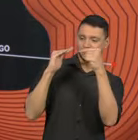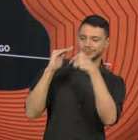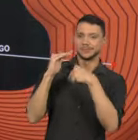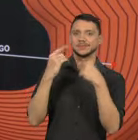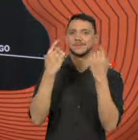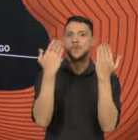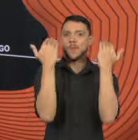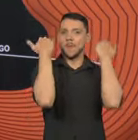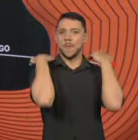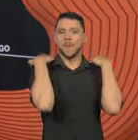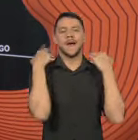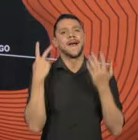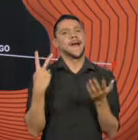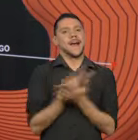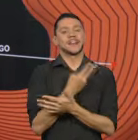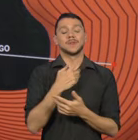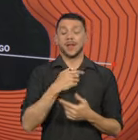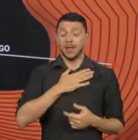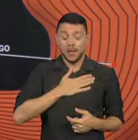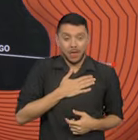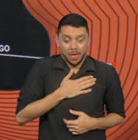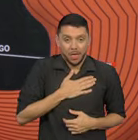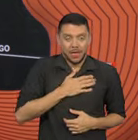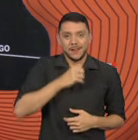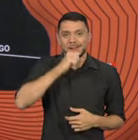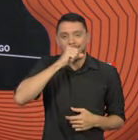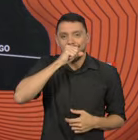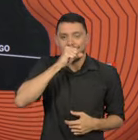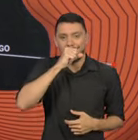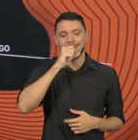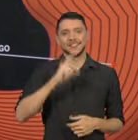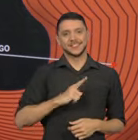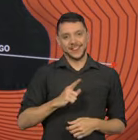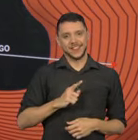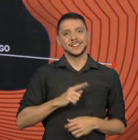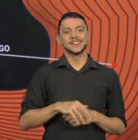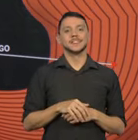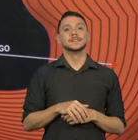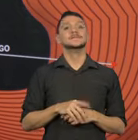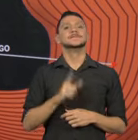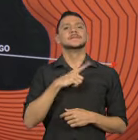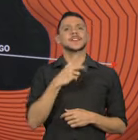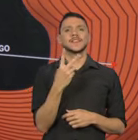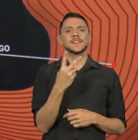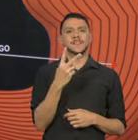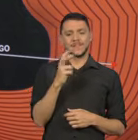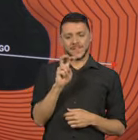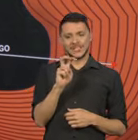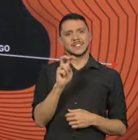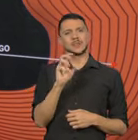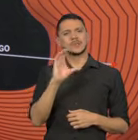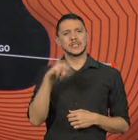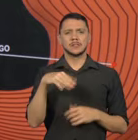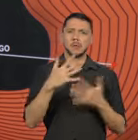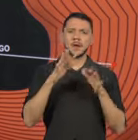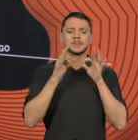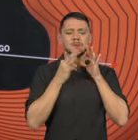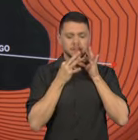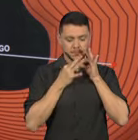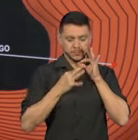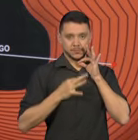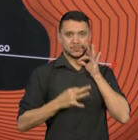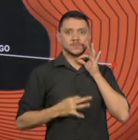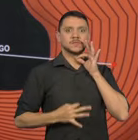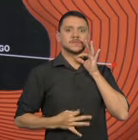devia. Aí você engasga. Desceu pelo esôfago, são 25 centímetros, mais ou menos. Chega no estômago, tá bom? No estômago vai ter